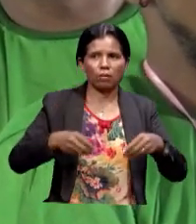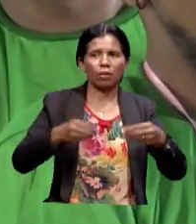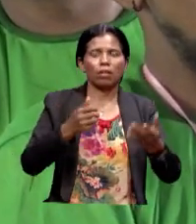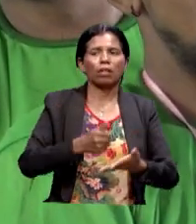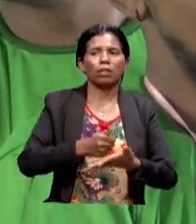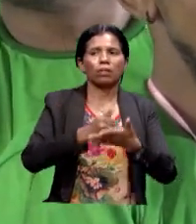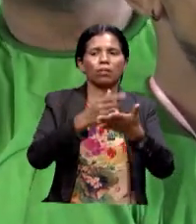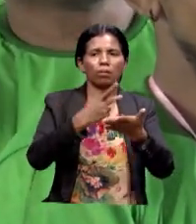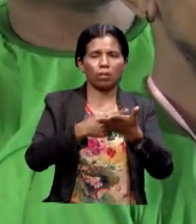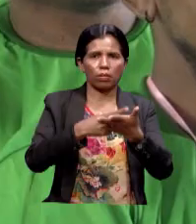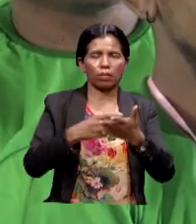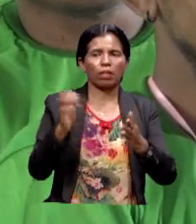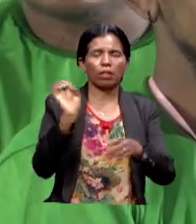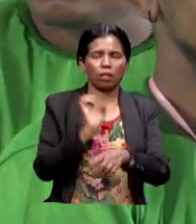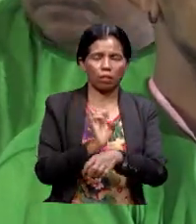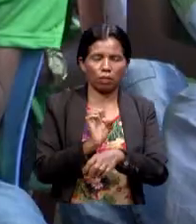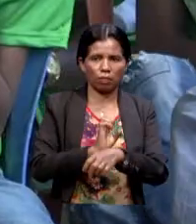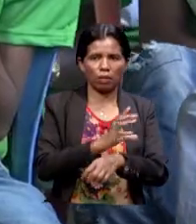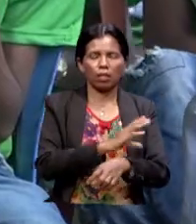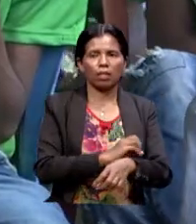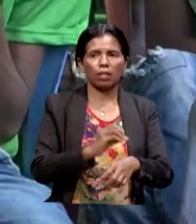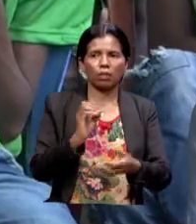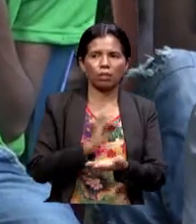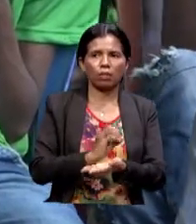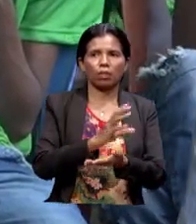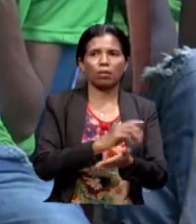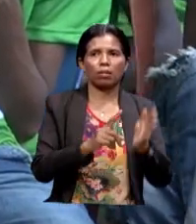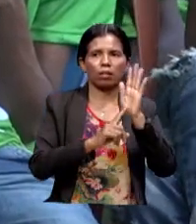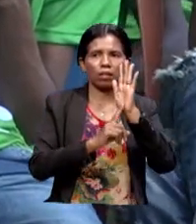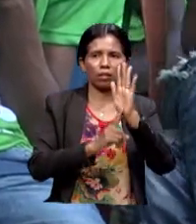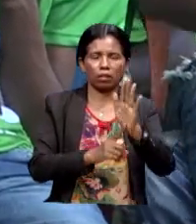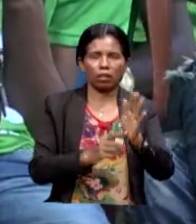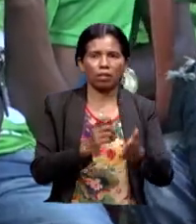para projetos, zona economia especial e cusi ambeno, no hacar transforma a Tauru sai